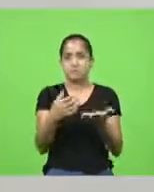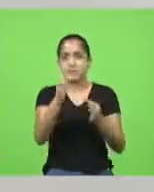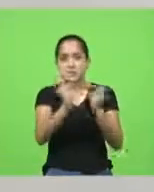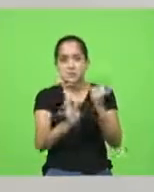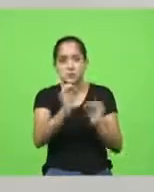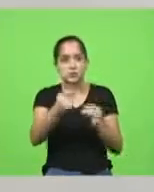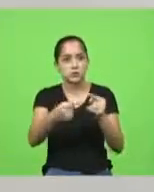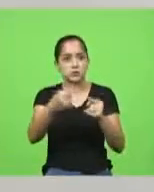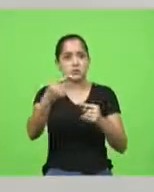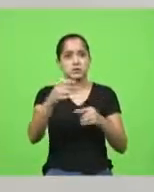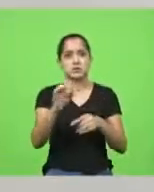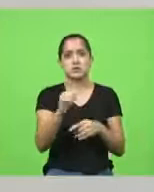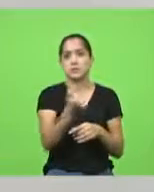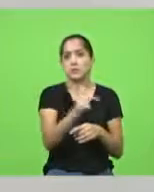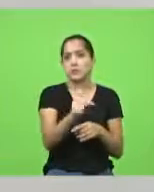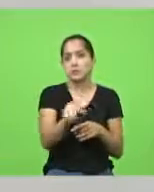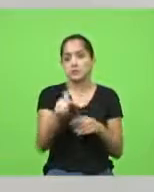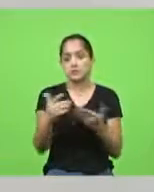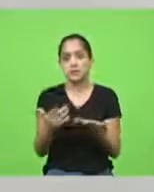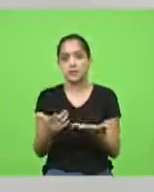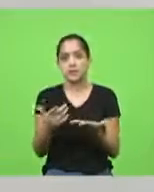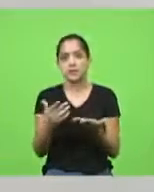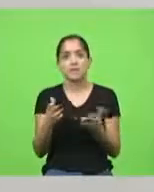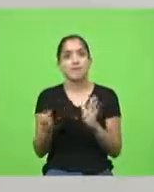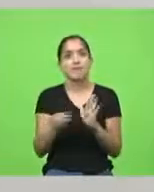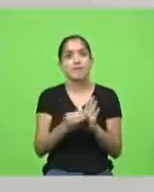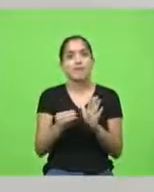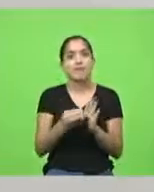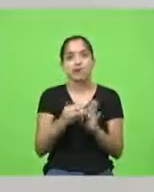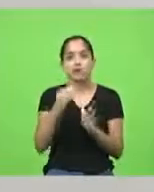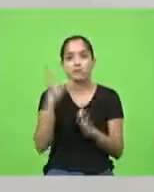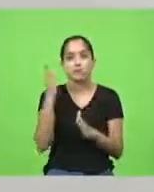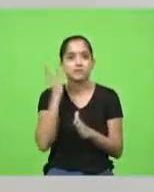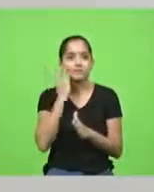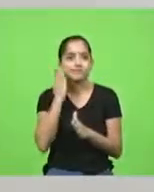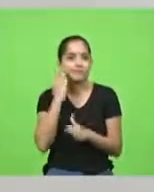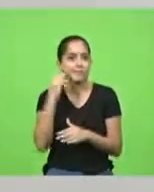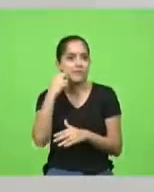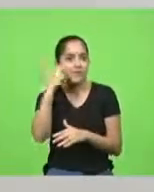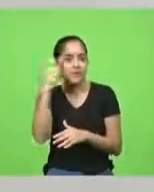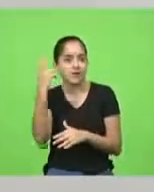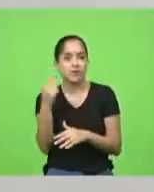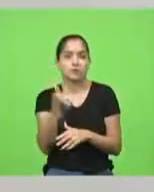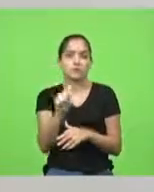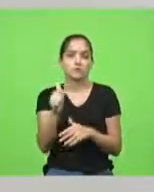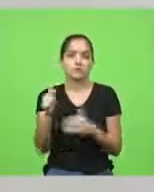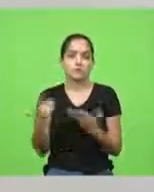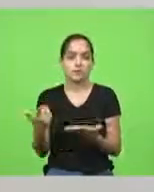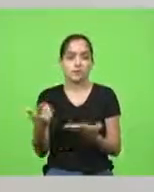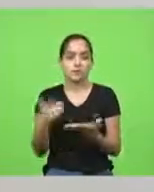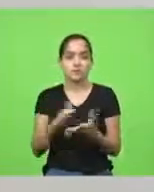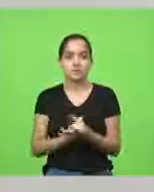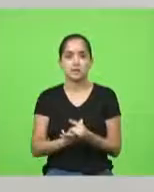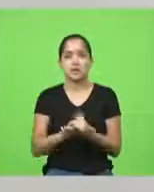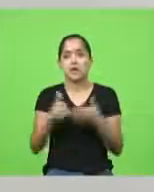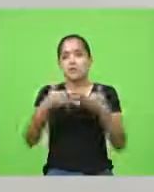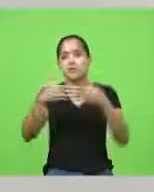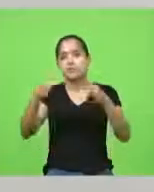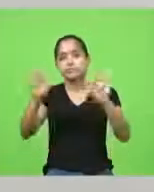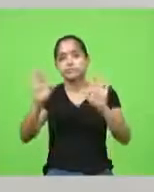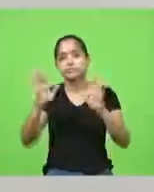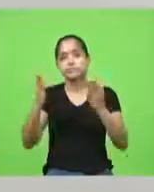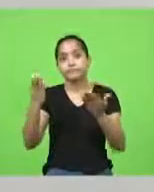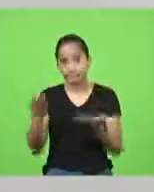a falta de vergonha na cara, livrando Lula agora de inúmeras condenações e abrindo a porta para